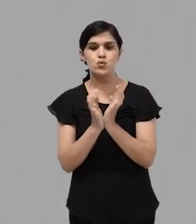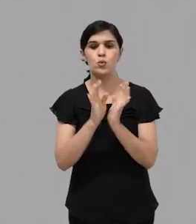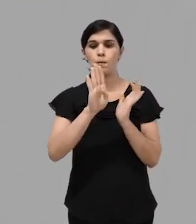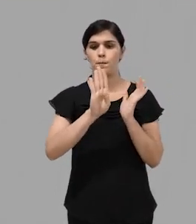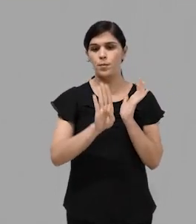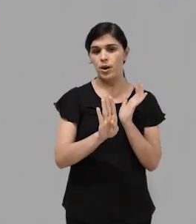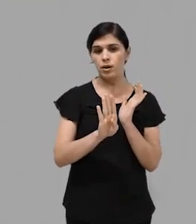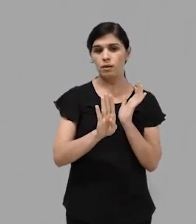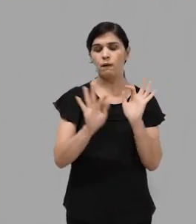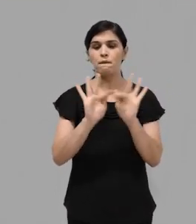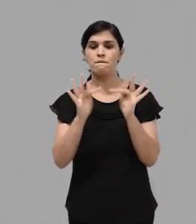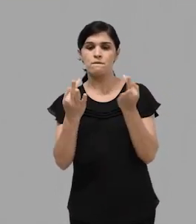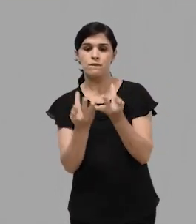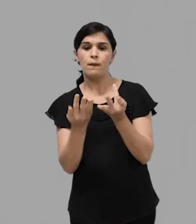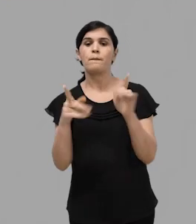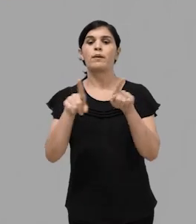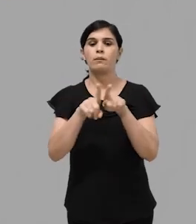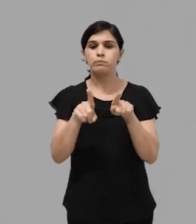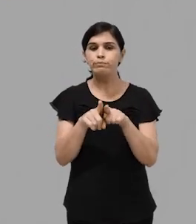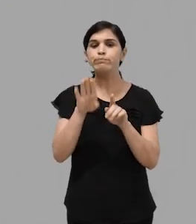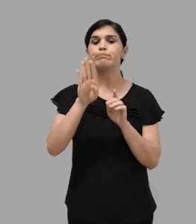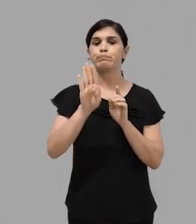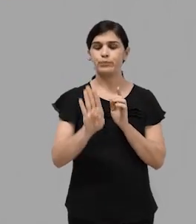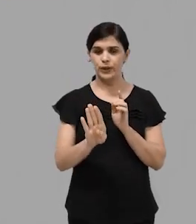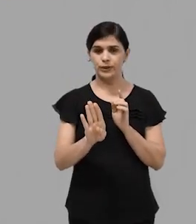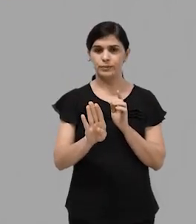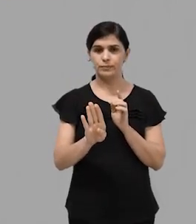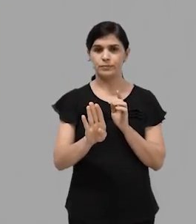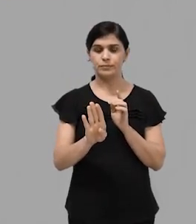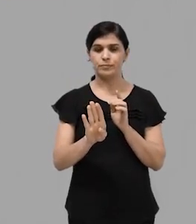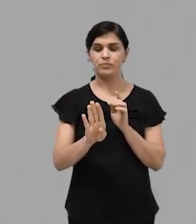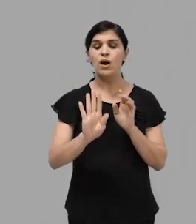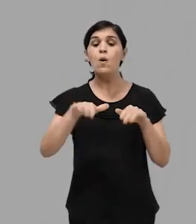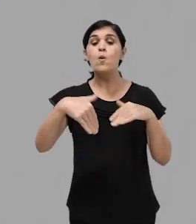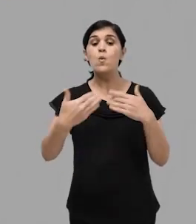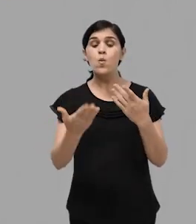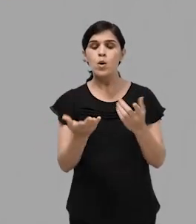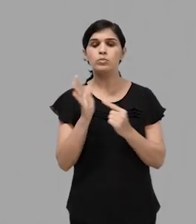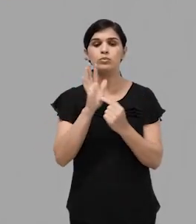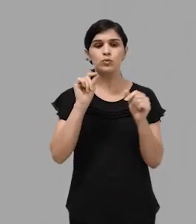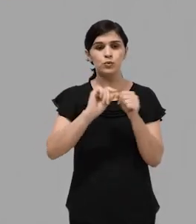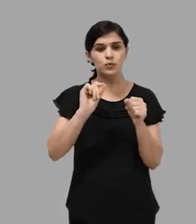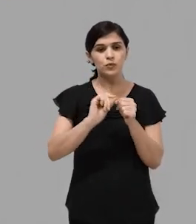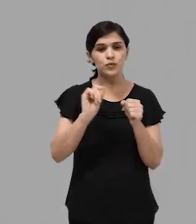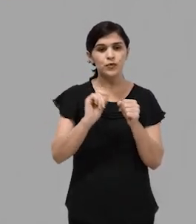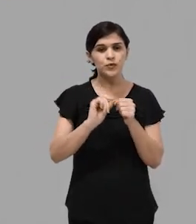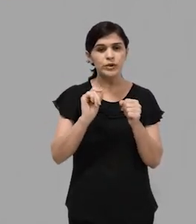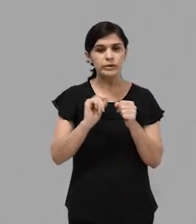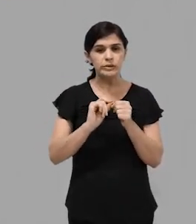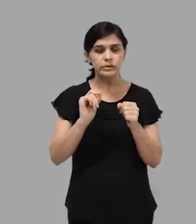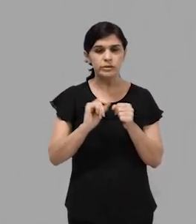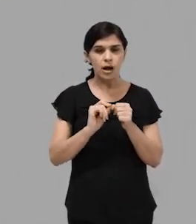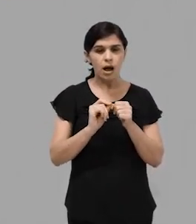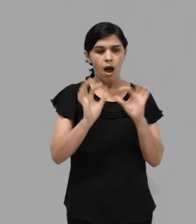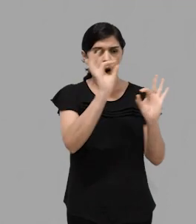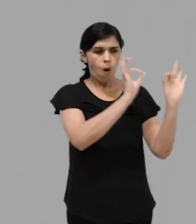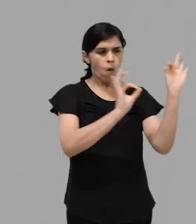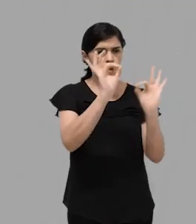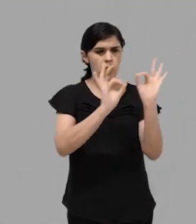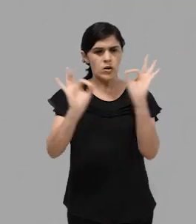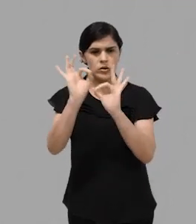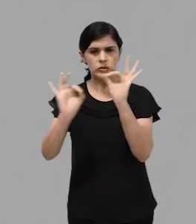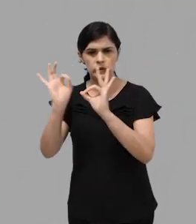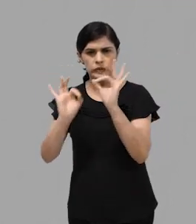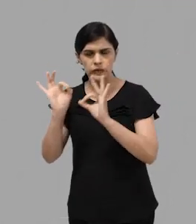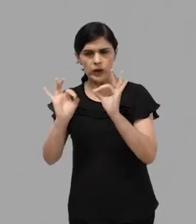elementos onde, quando a gente fizer a distribuição eletrônica, os elétrons vão terminar ou no subnível S